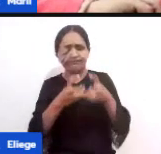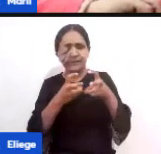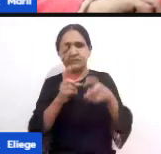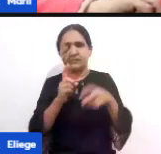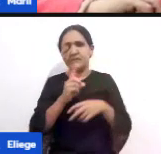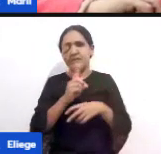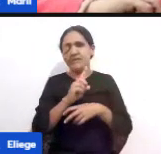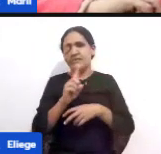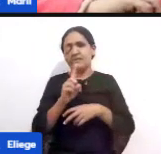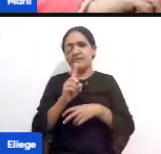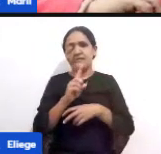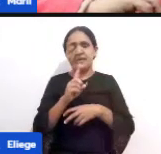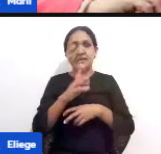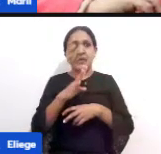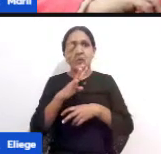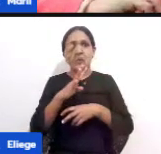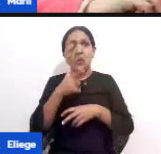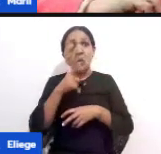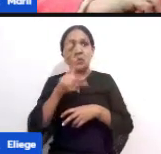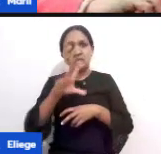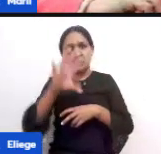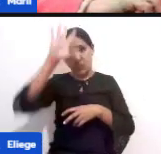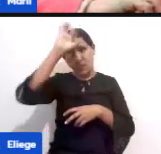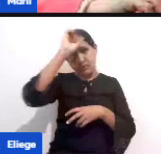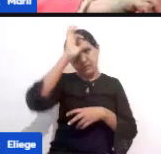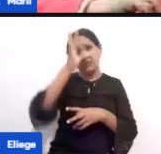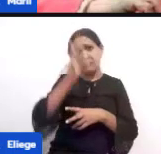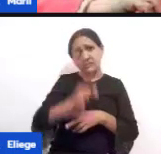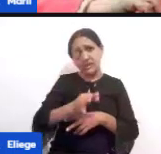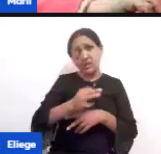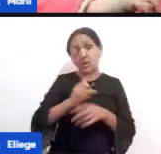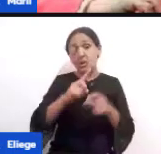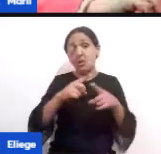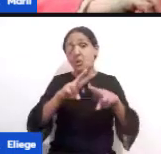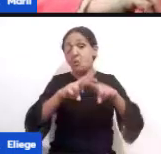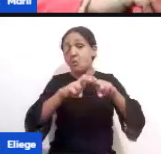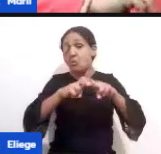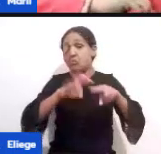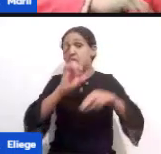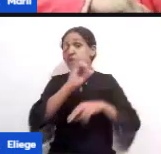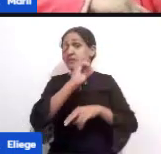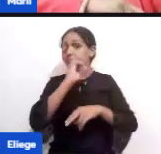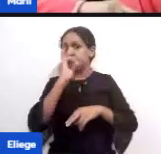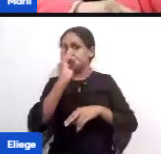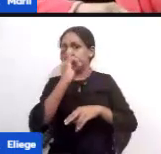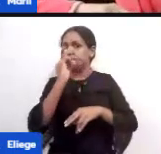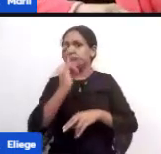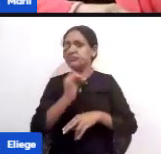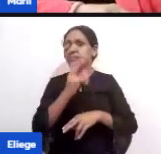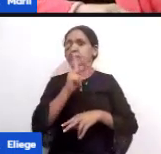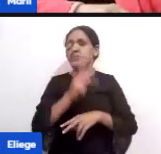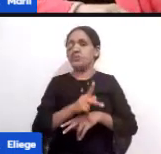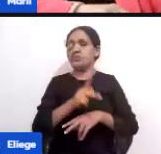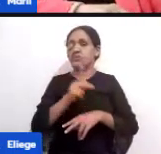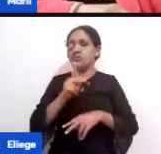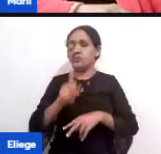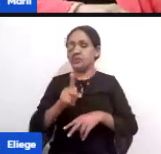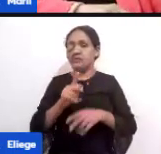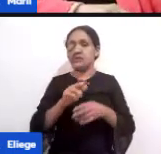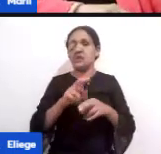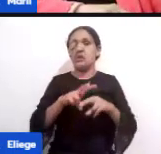não aprendeu como deveria. Por isso a importância do professor, por isso a